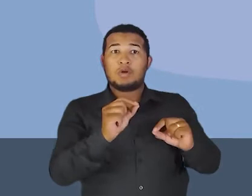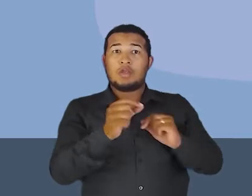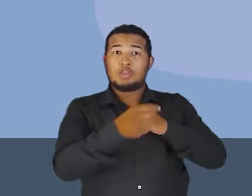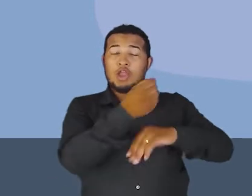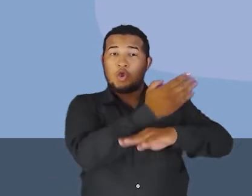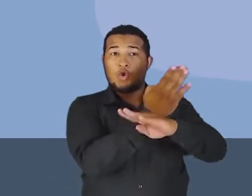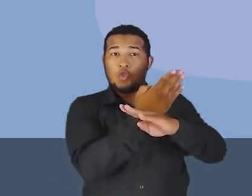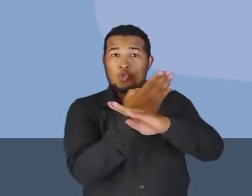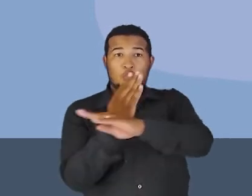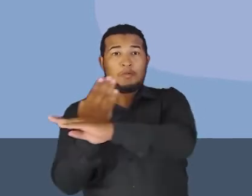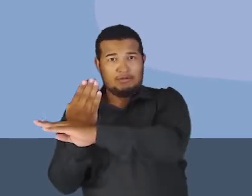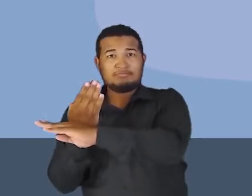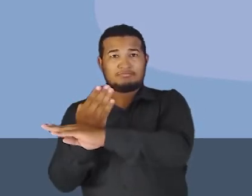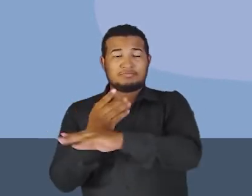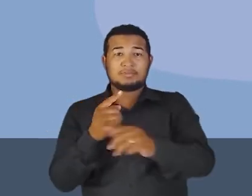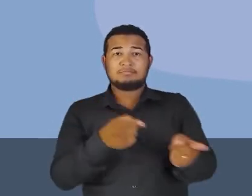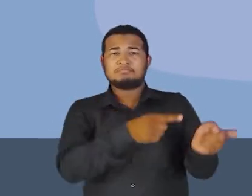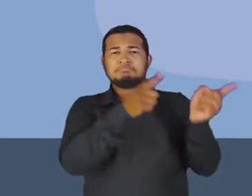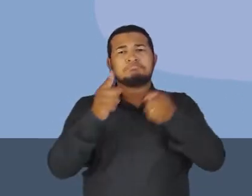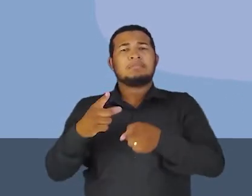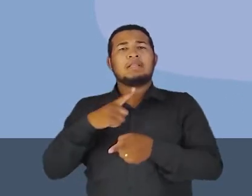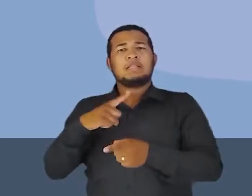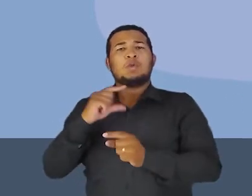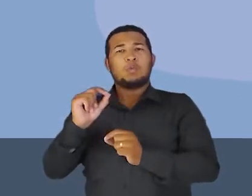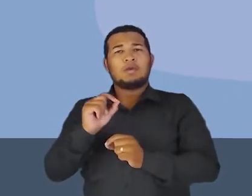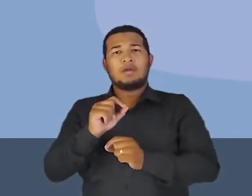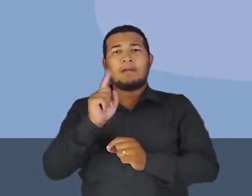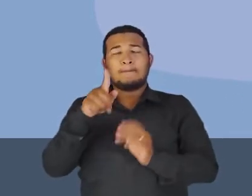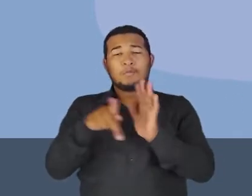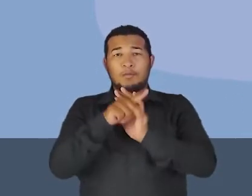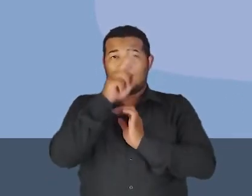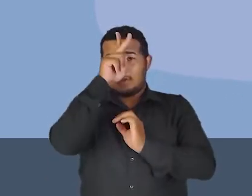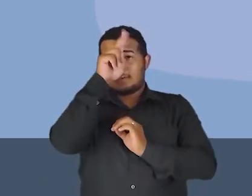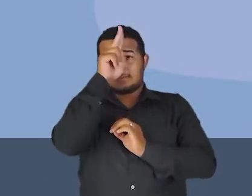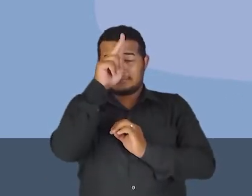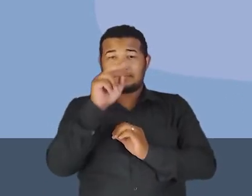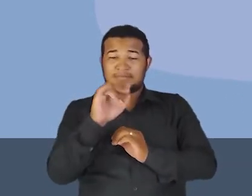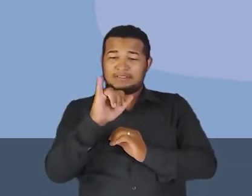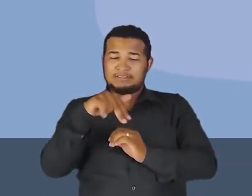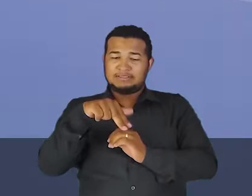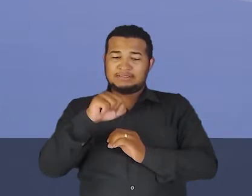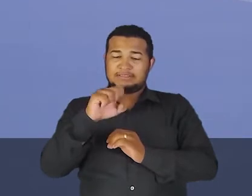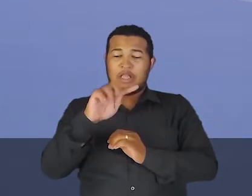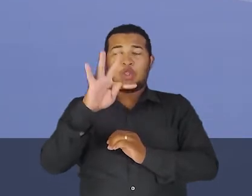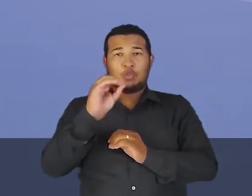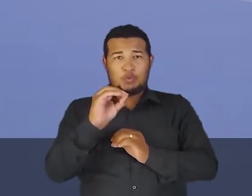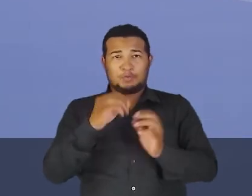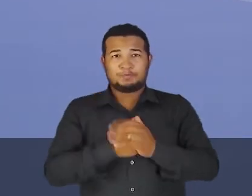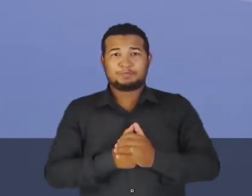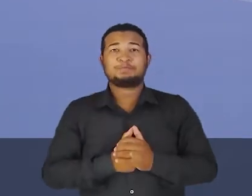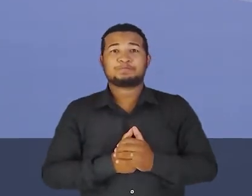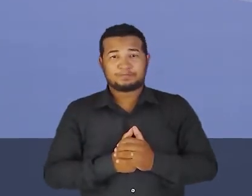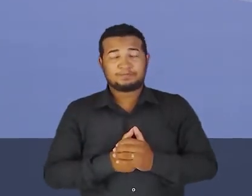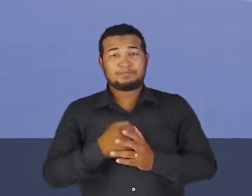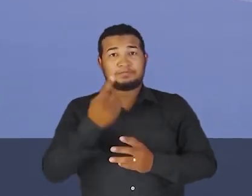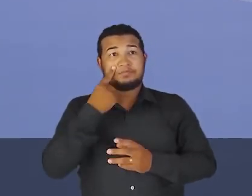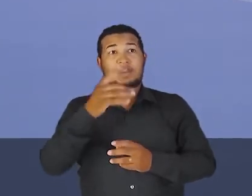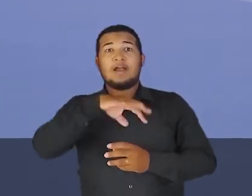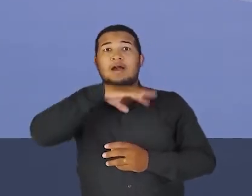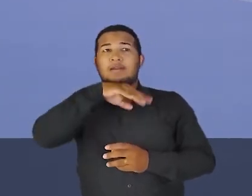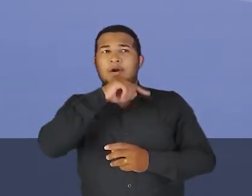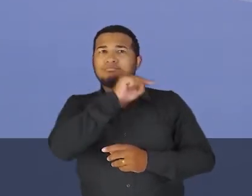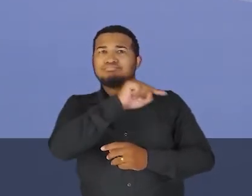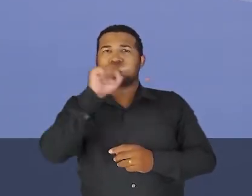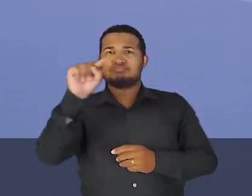que é um peixe, e ao lado na folhinha nós temos ovos de insetos, ok? Então, volta para cá, os animais ovíparos